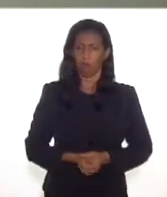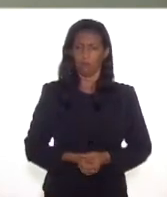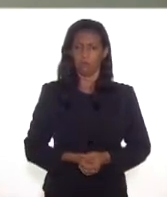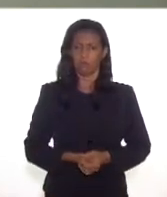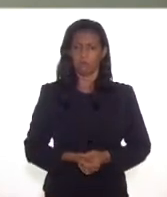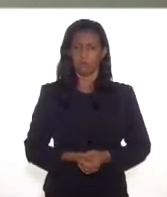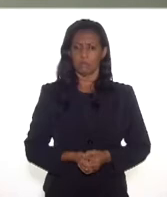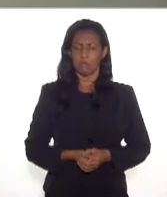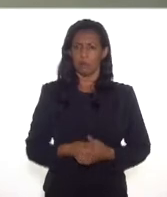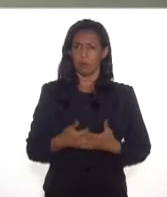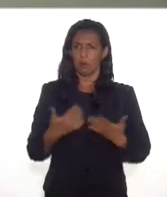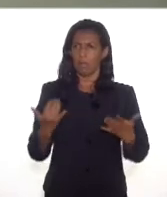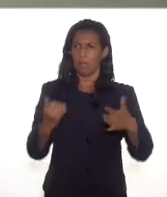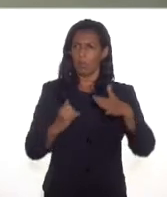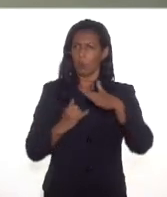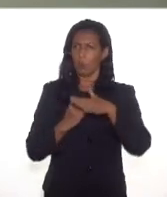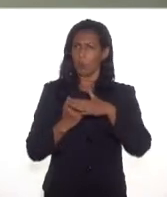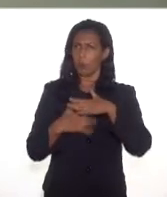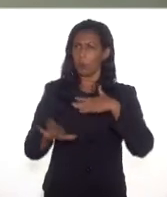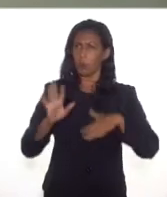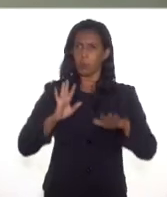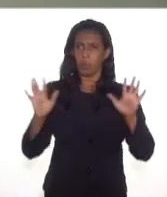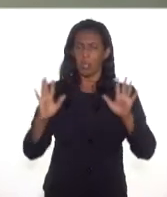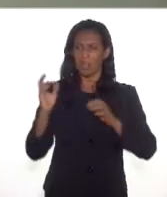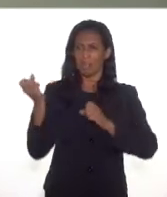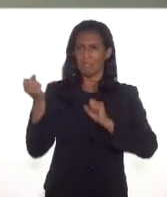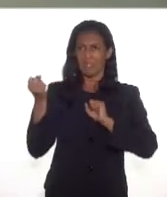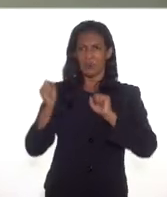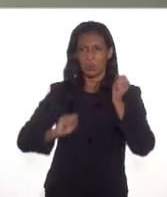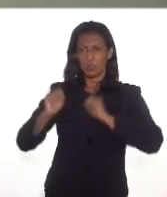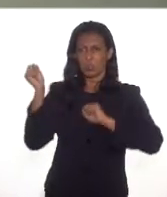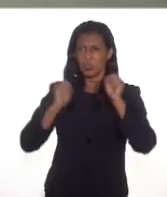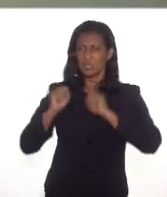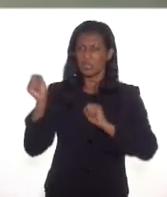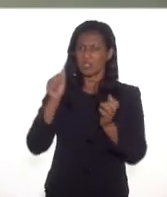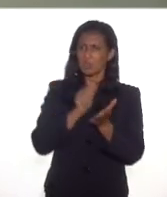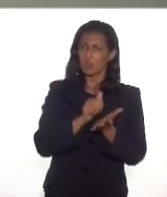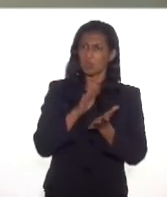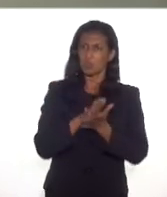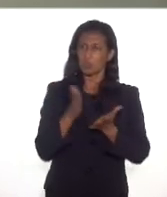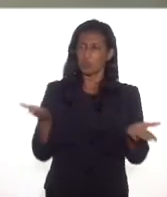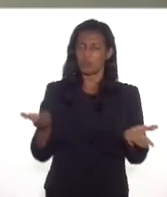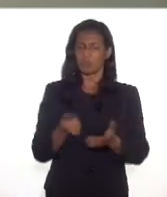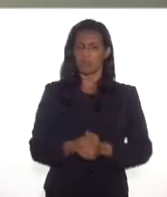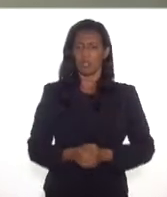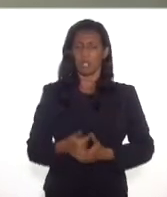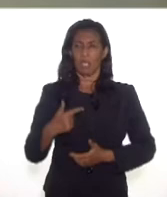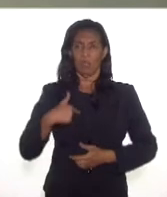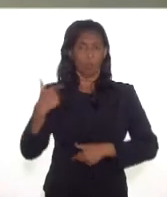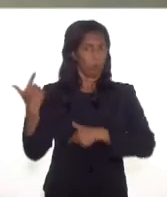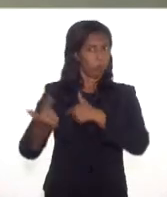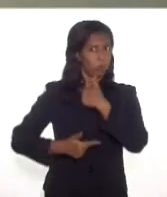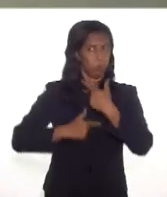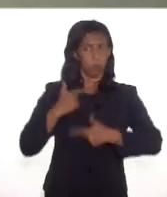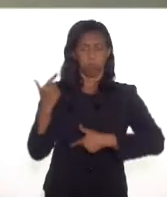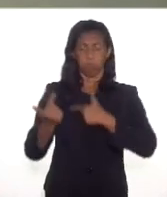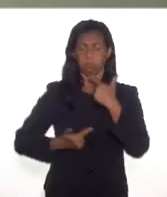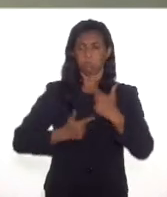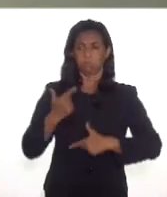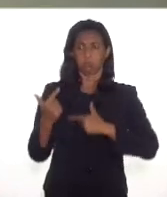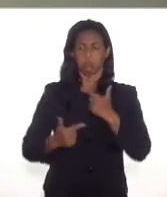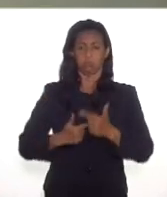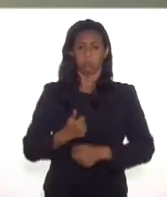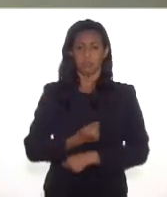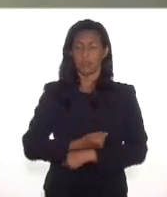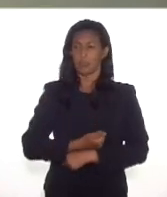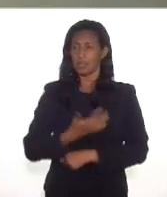É a institucionalização da indústria das multas que eu venho lutando, deputada Lucinha, tanto